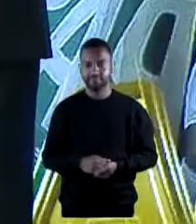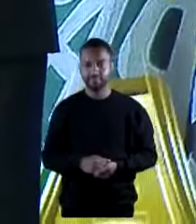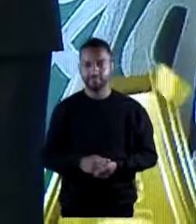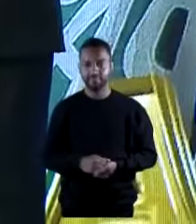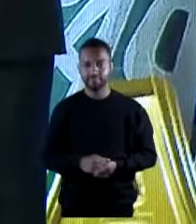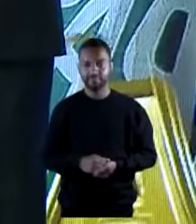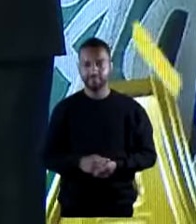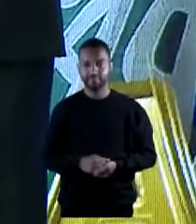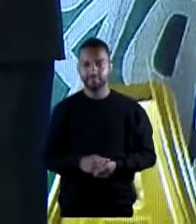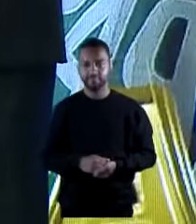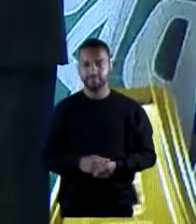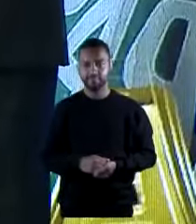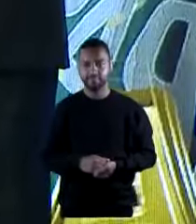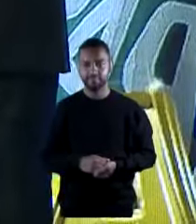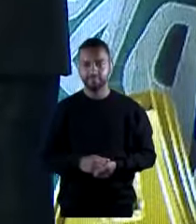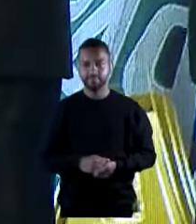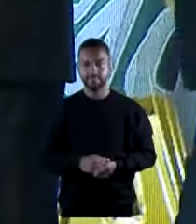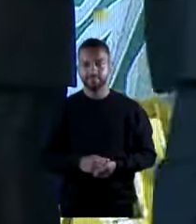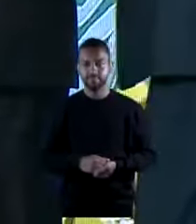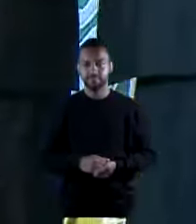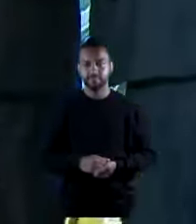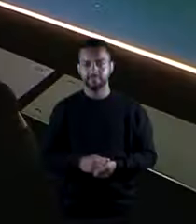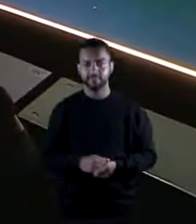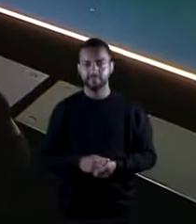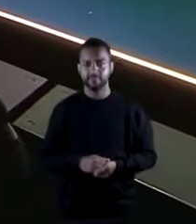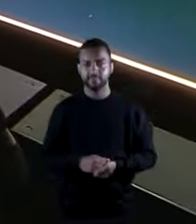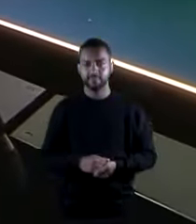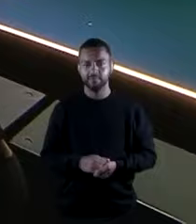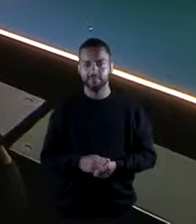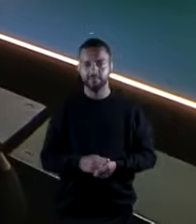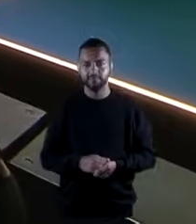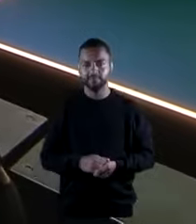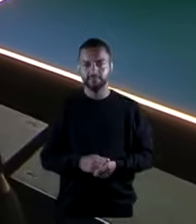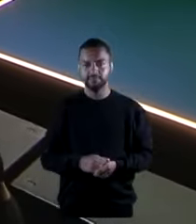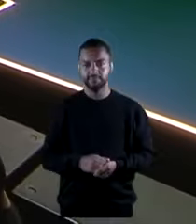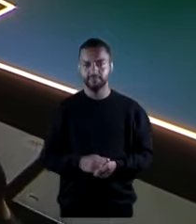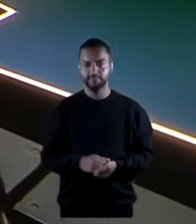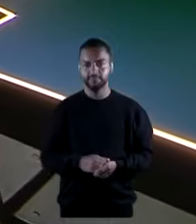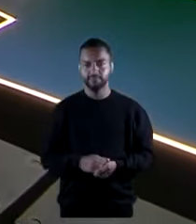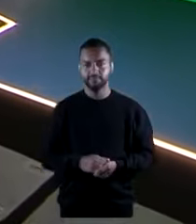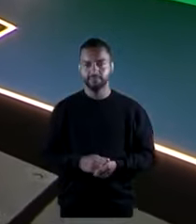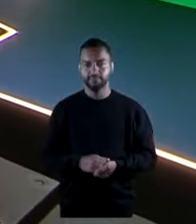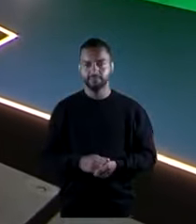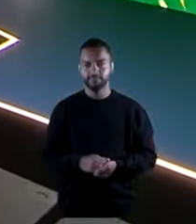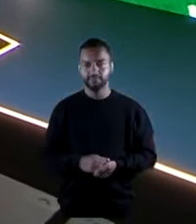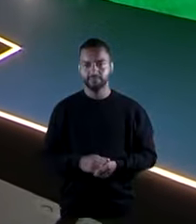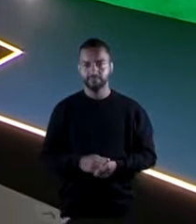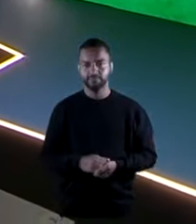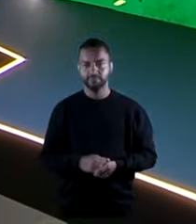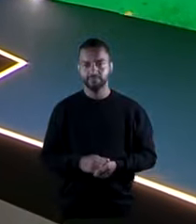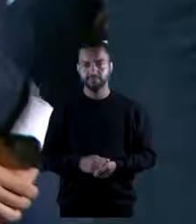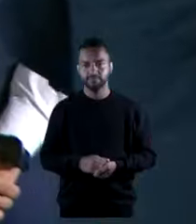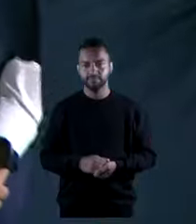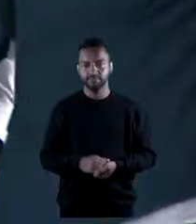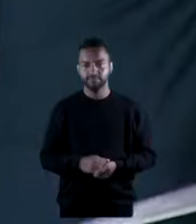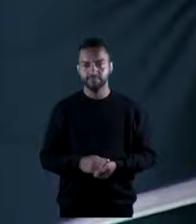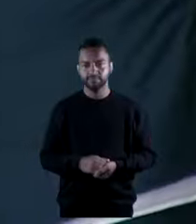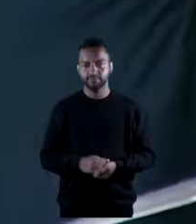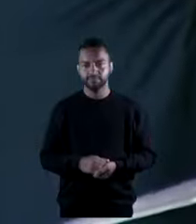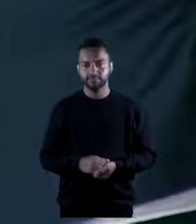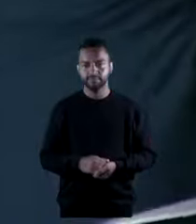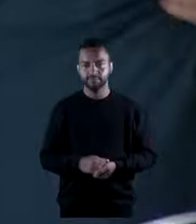que canta e vibra. Parabéns. Defesa. Parabéns mais uma vez. Passa.